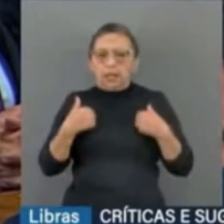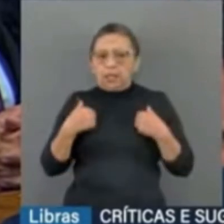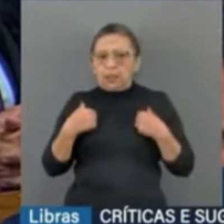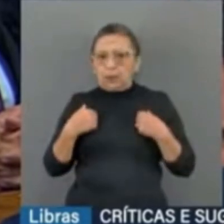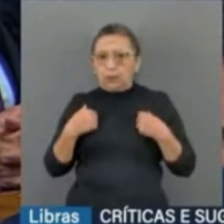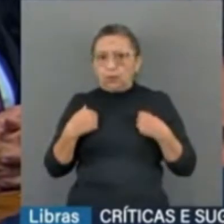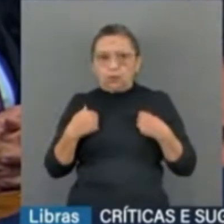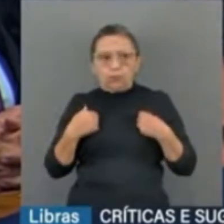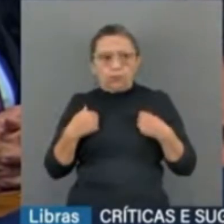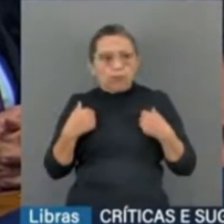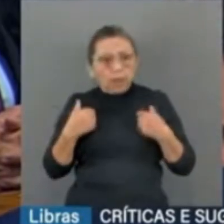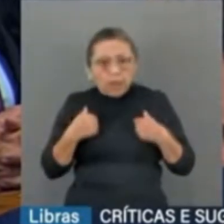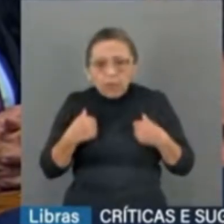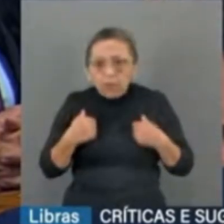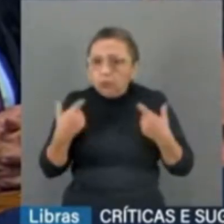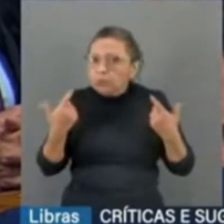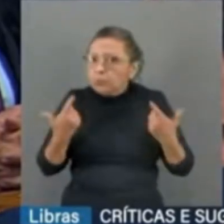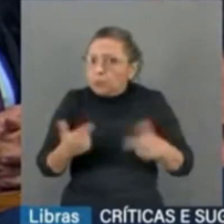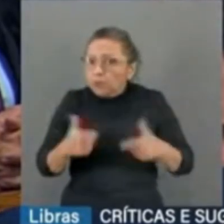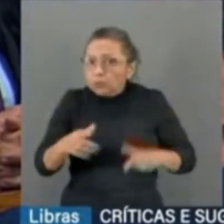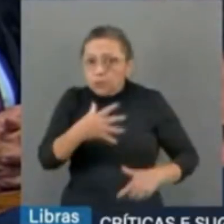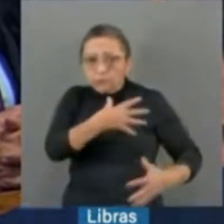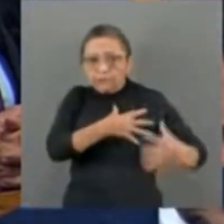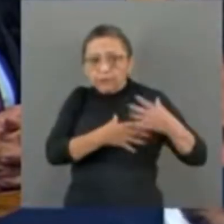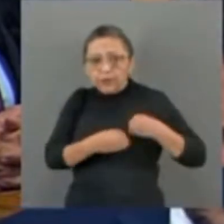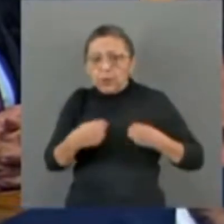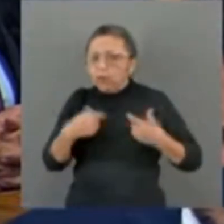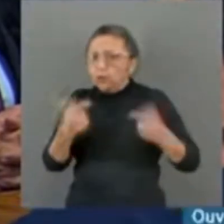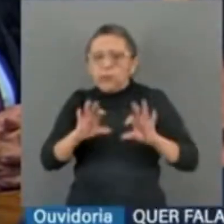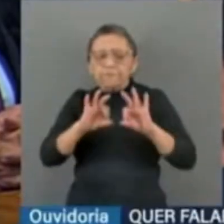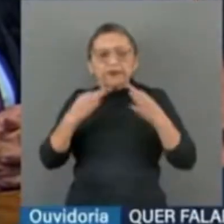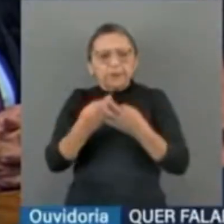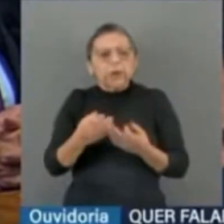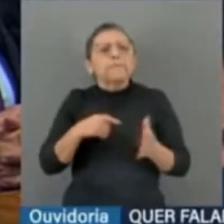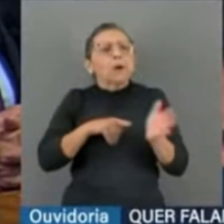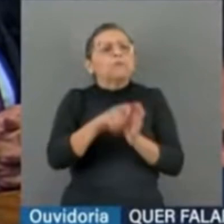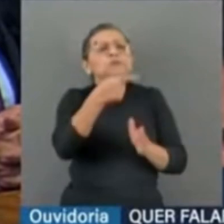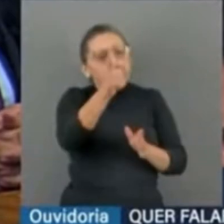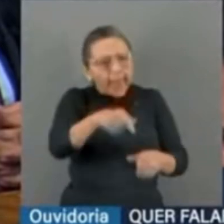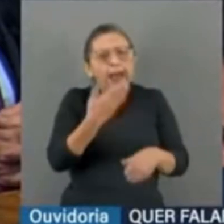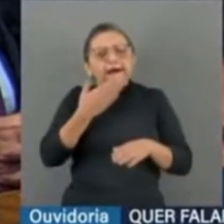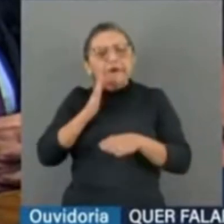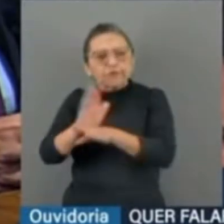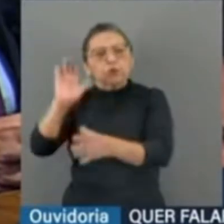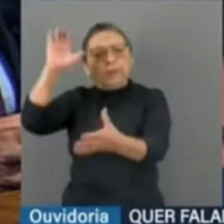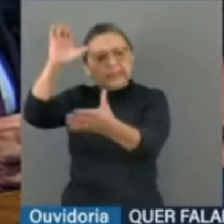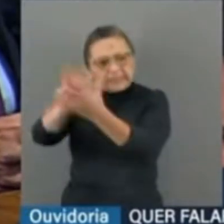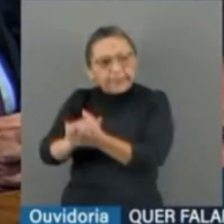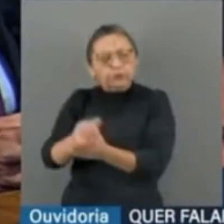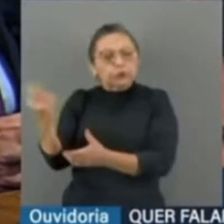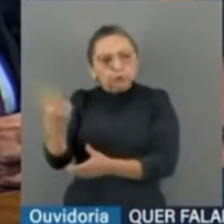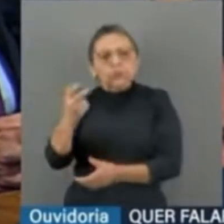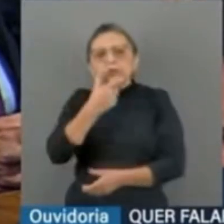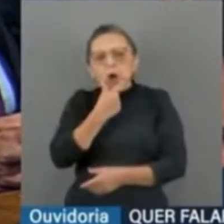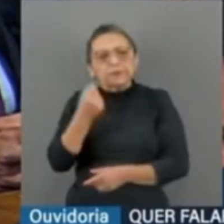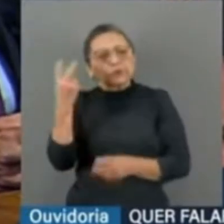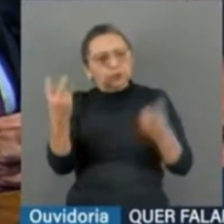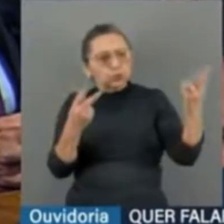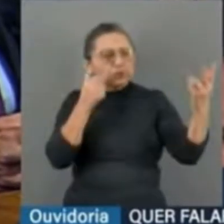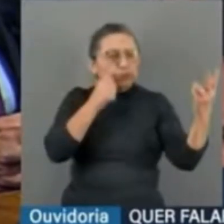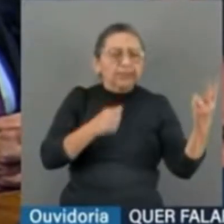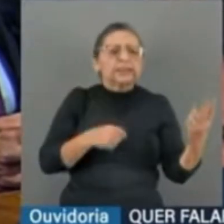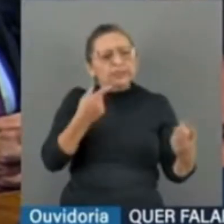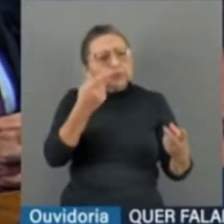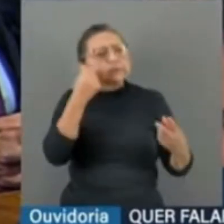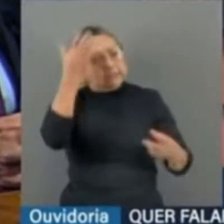família? Eu não tenho filhos? Então, o senhor é a favor do casamento entre pessoas do mesmo sexo? É isso que eu quero ouvir